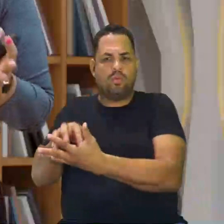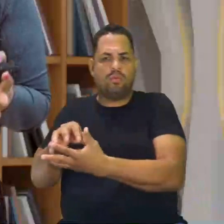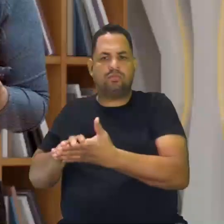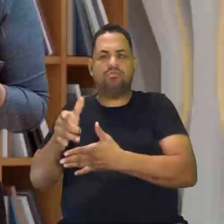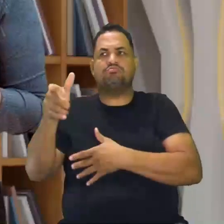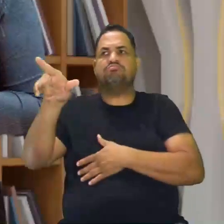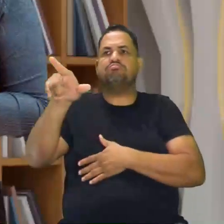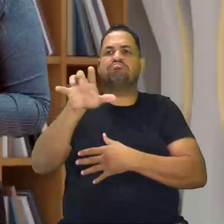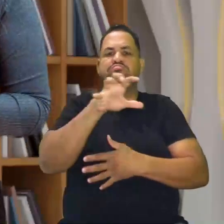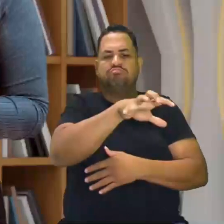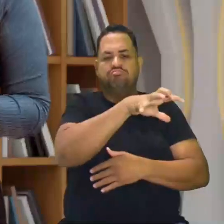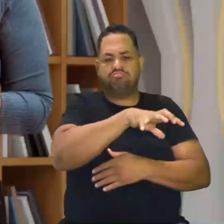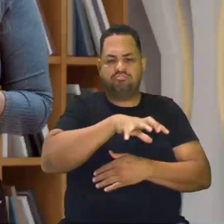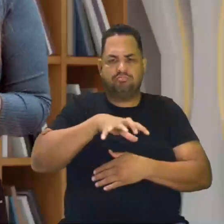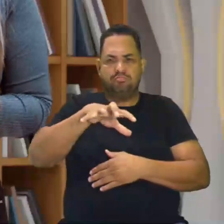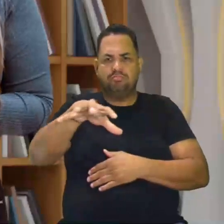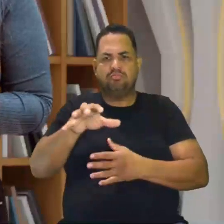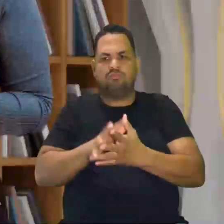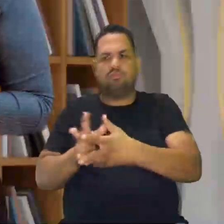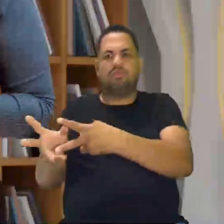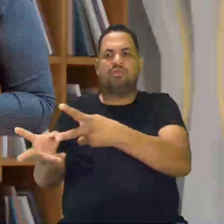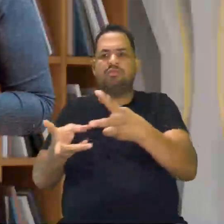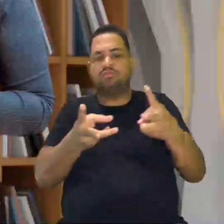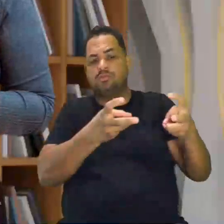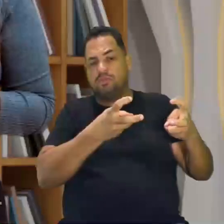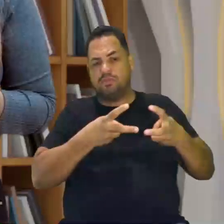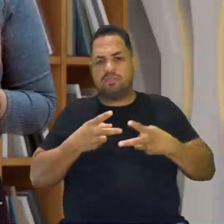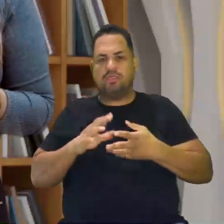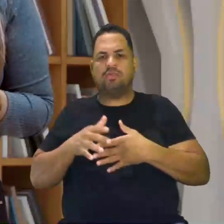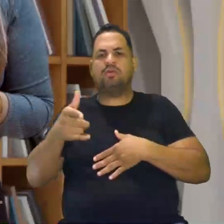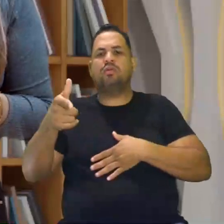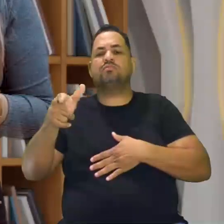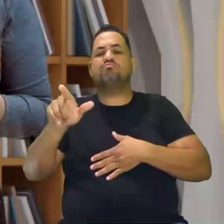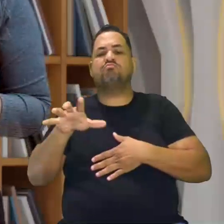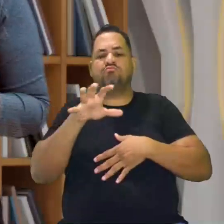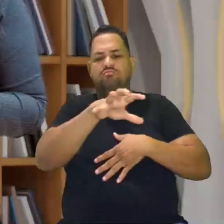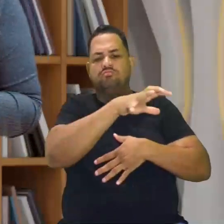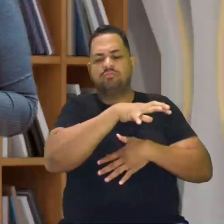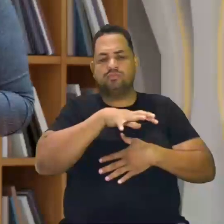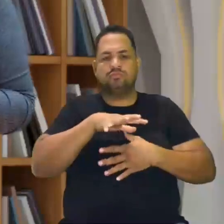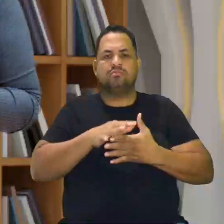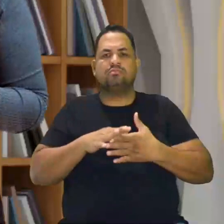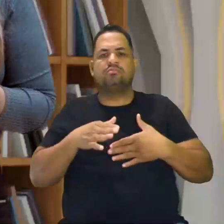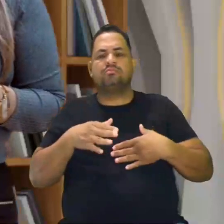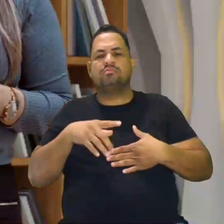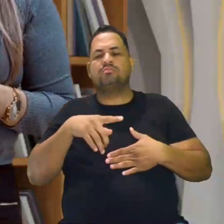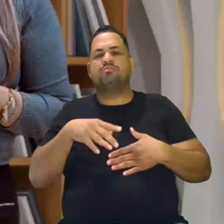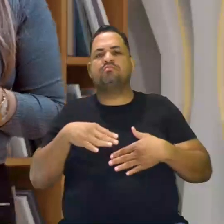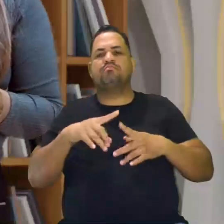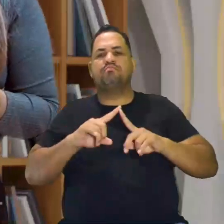outros lugares, de explorar alguns lugares. E sob a premissa